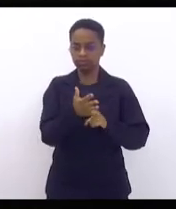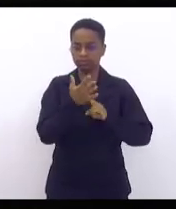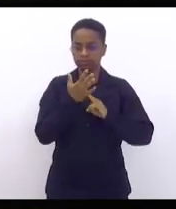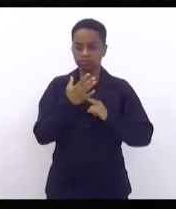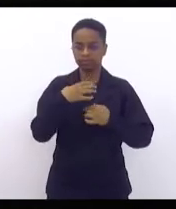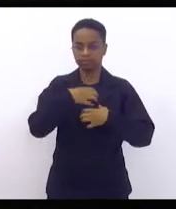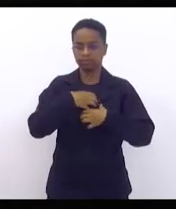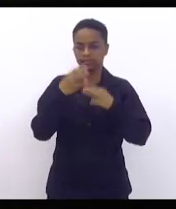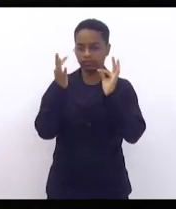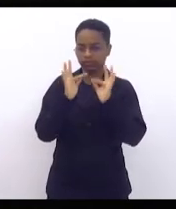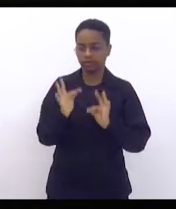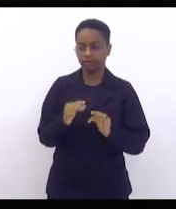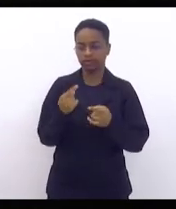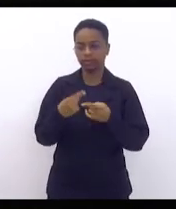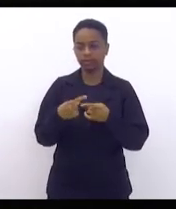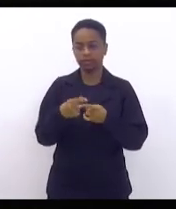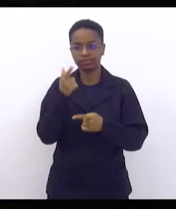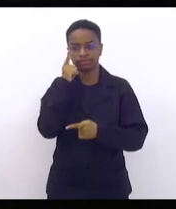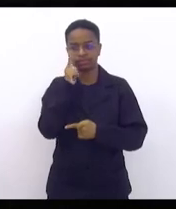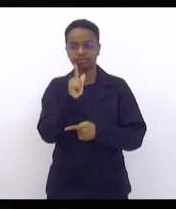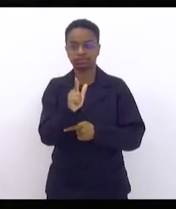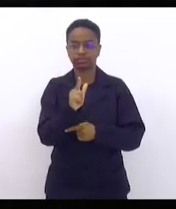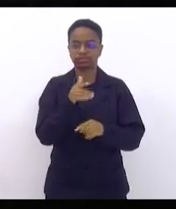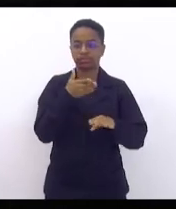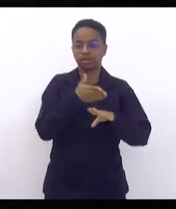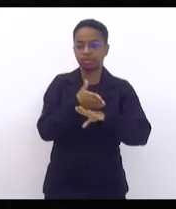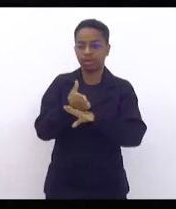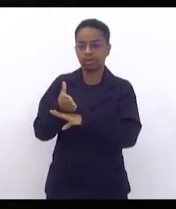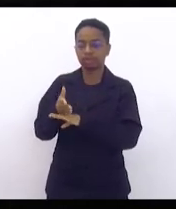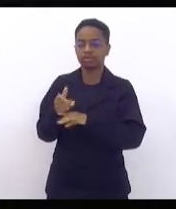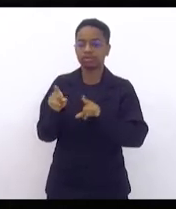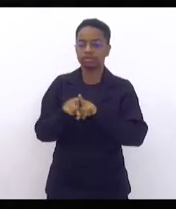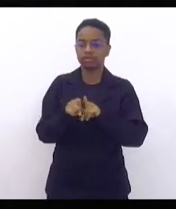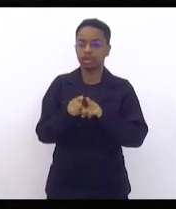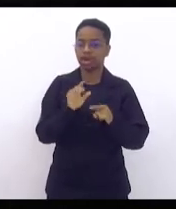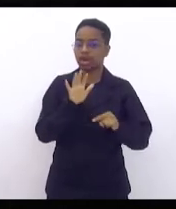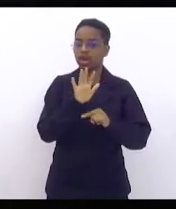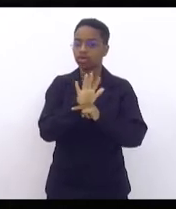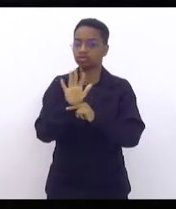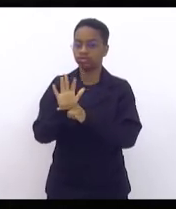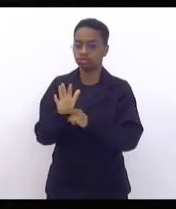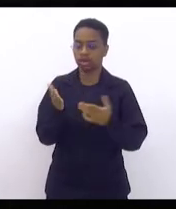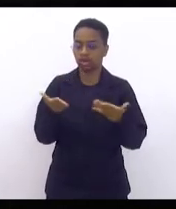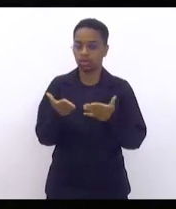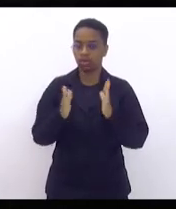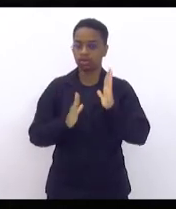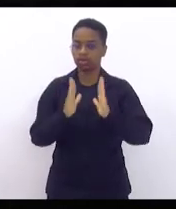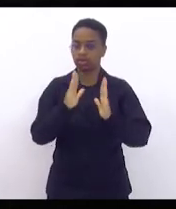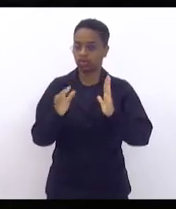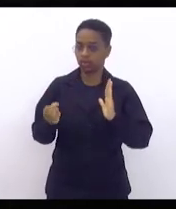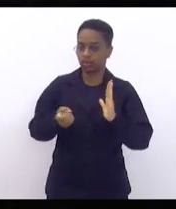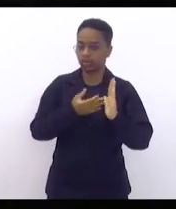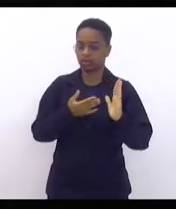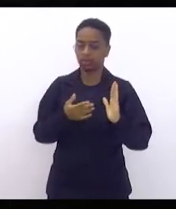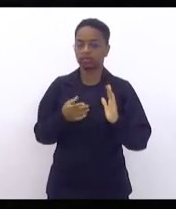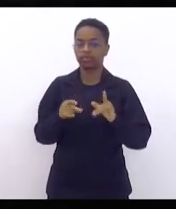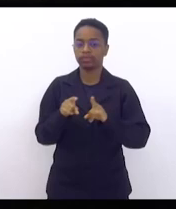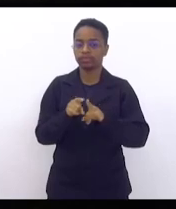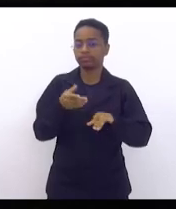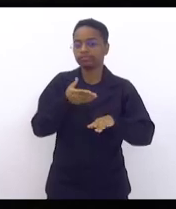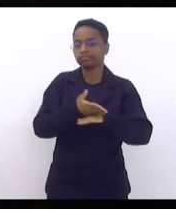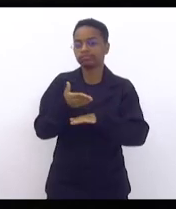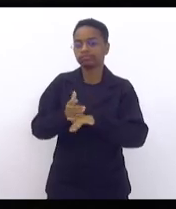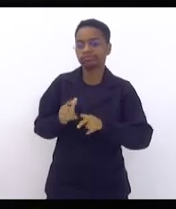contente em poder estar participando dessa nova composição como um participe